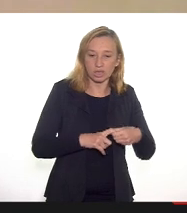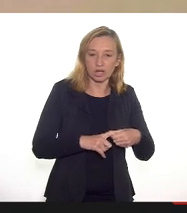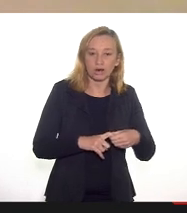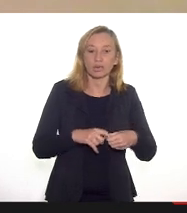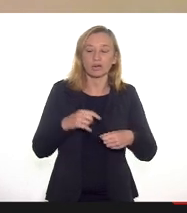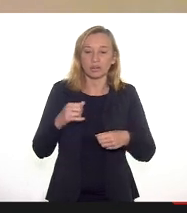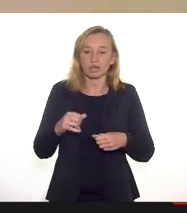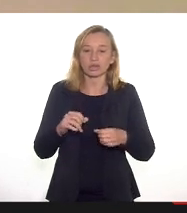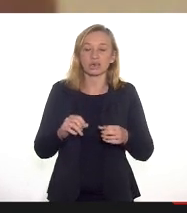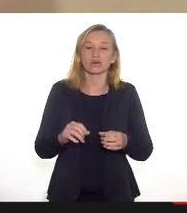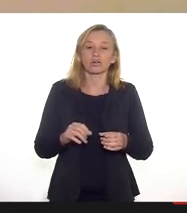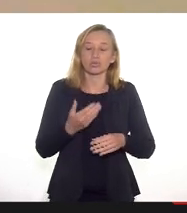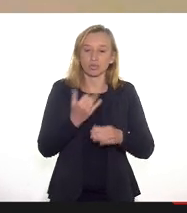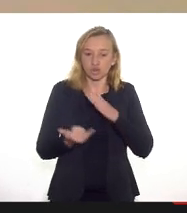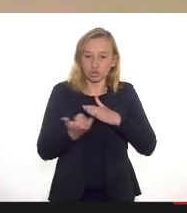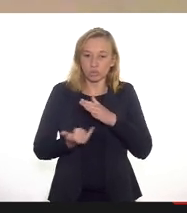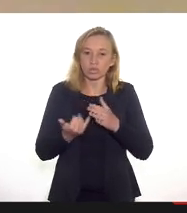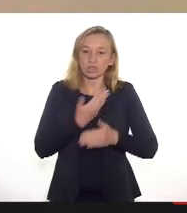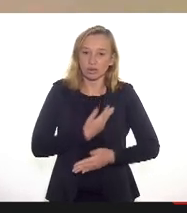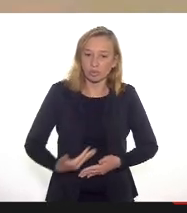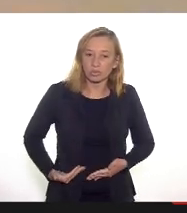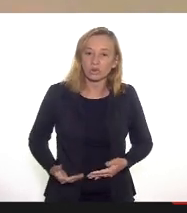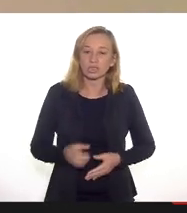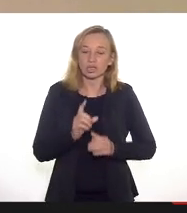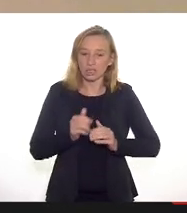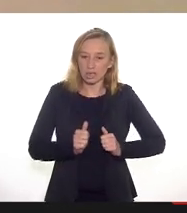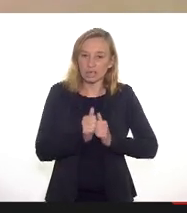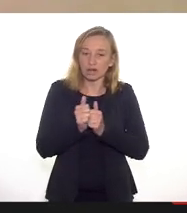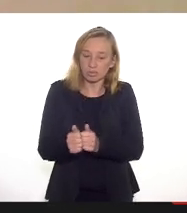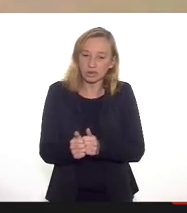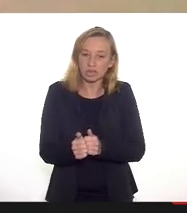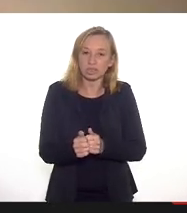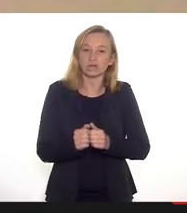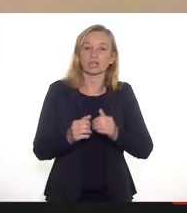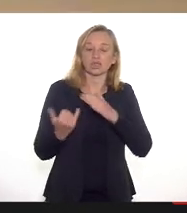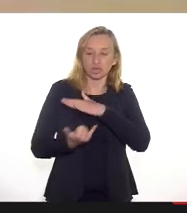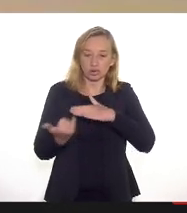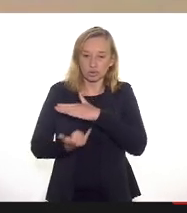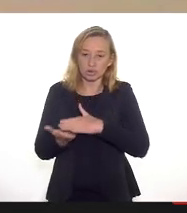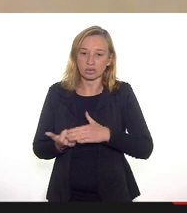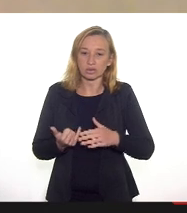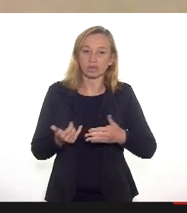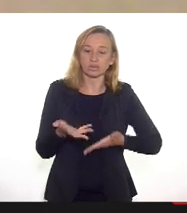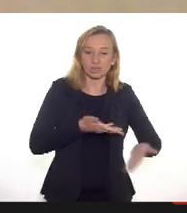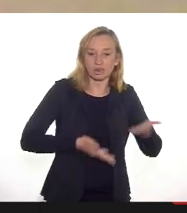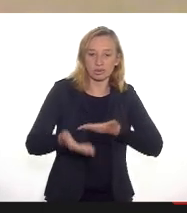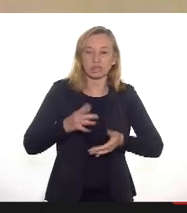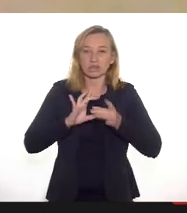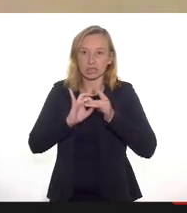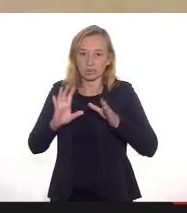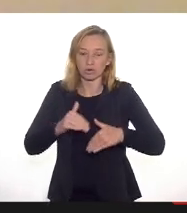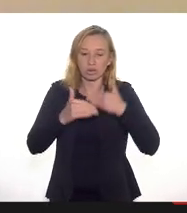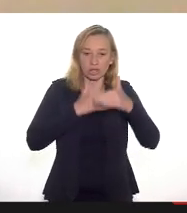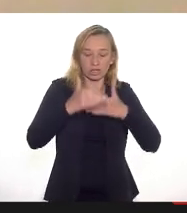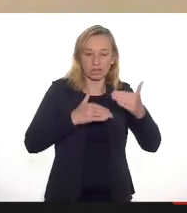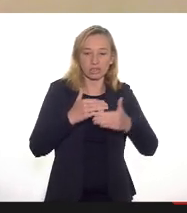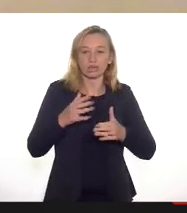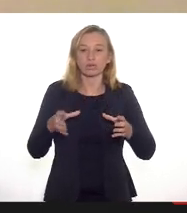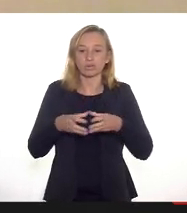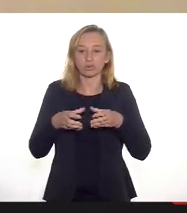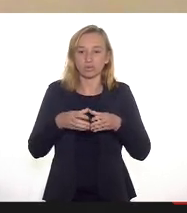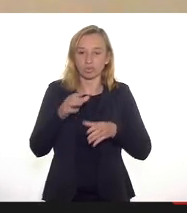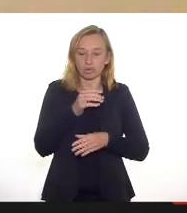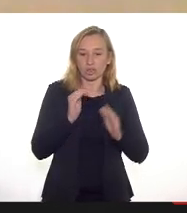instituição republicana que, de fato, caminhe de forma institucional e participativa e democrática com sua comunidade